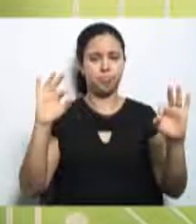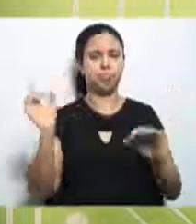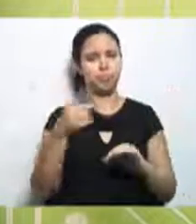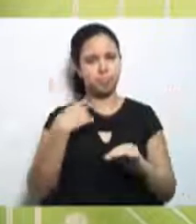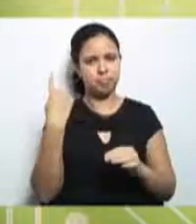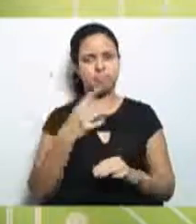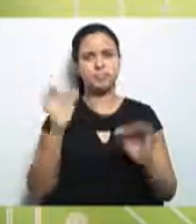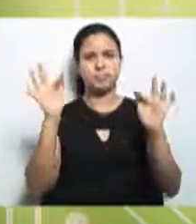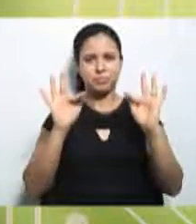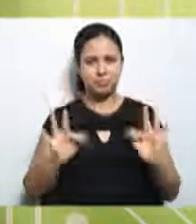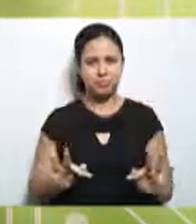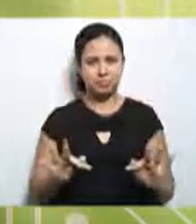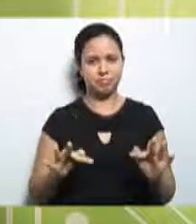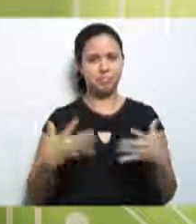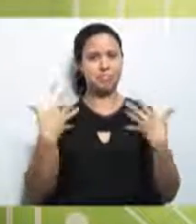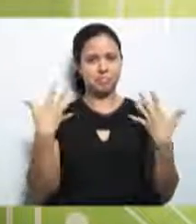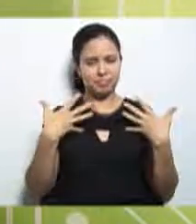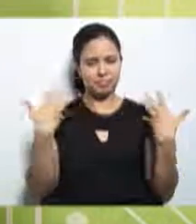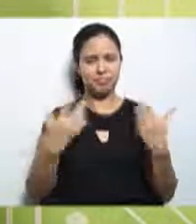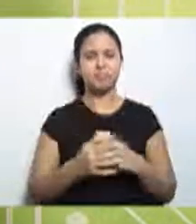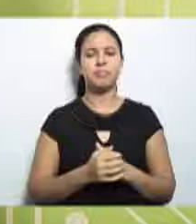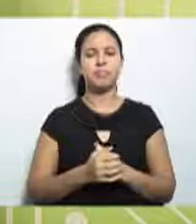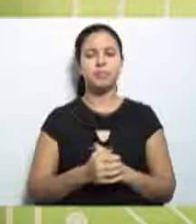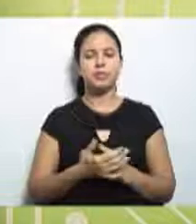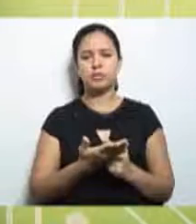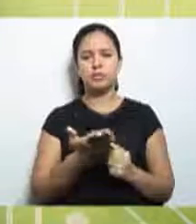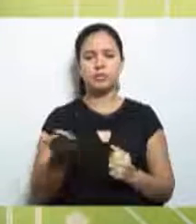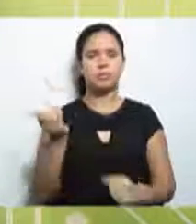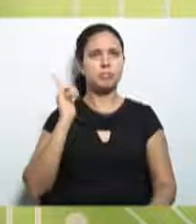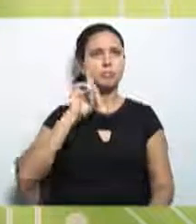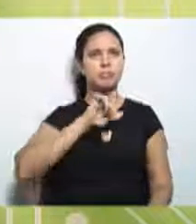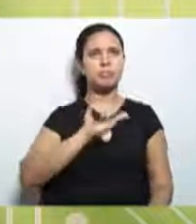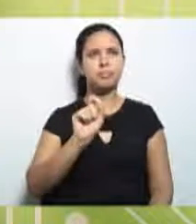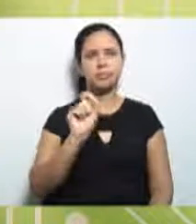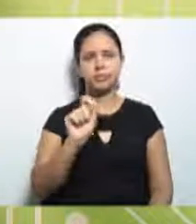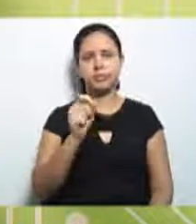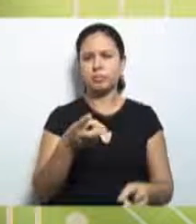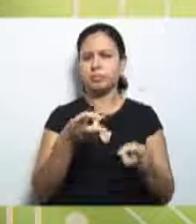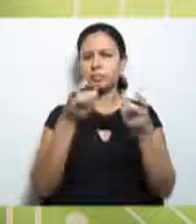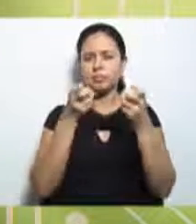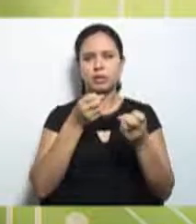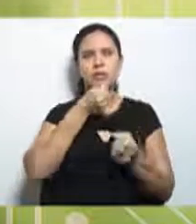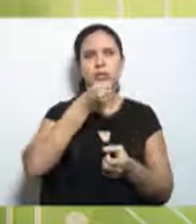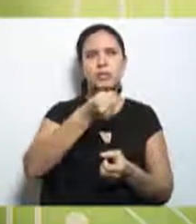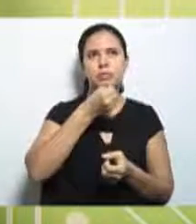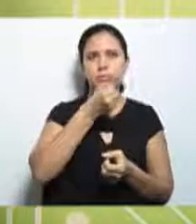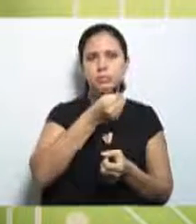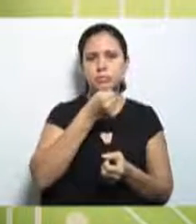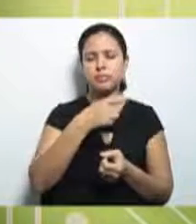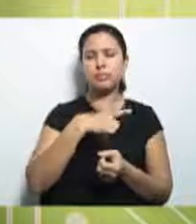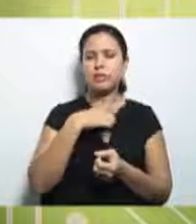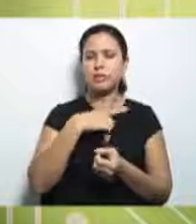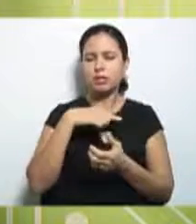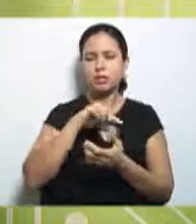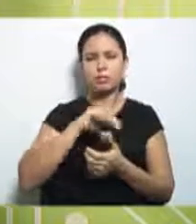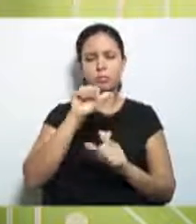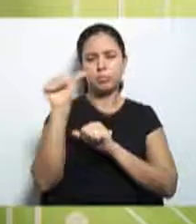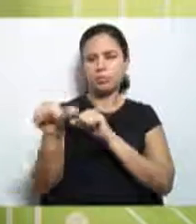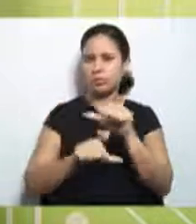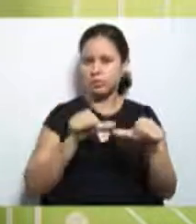né, muito contente. E vocês tiveram a oportunidade de perceber nessa entrevista que houve uma